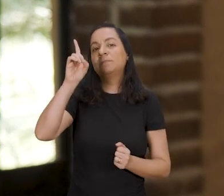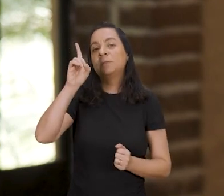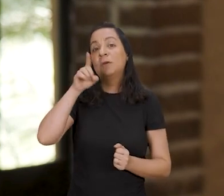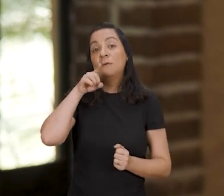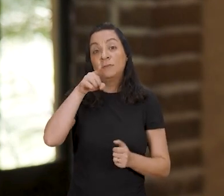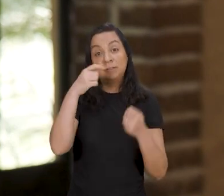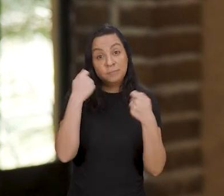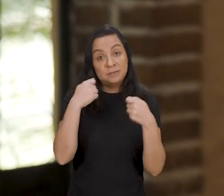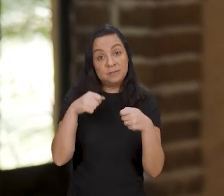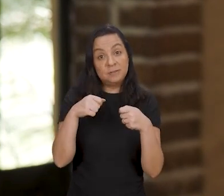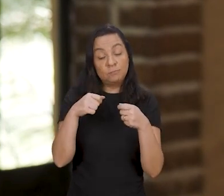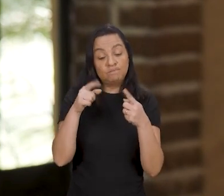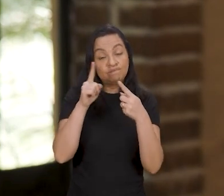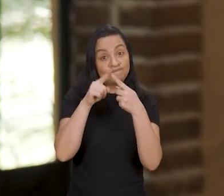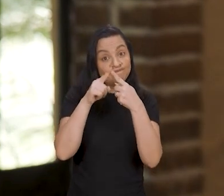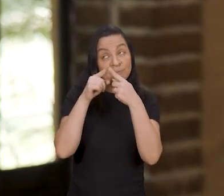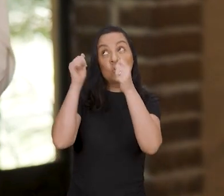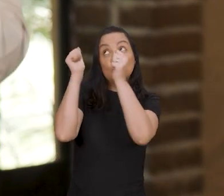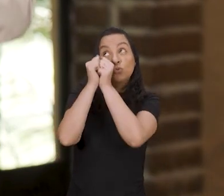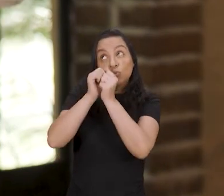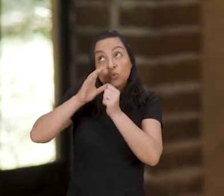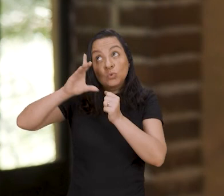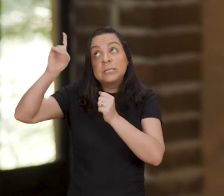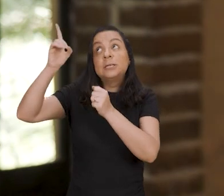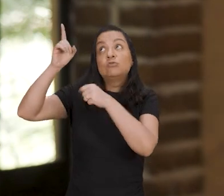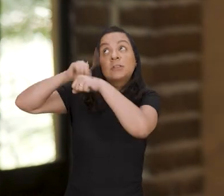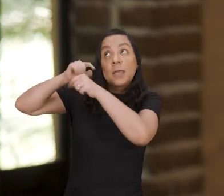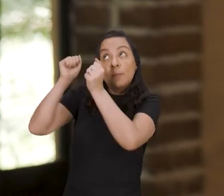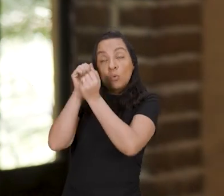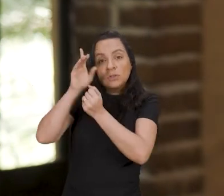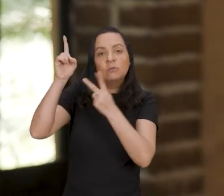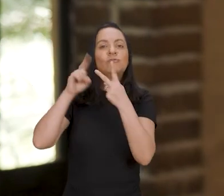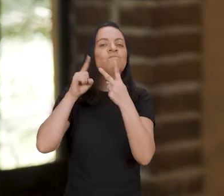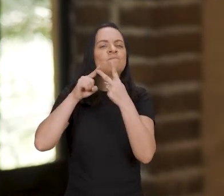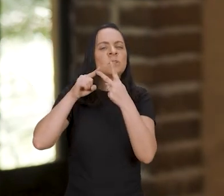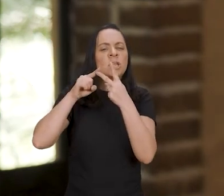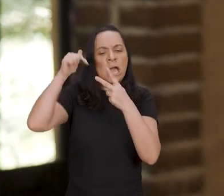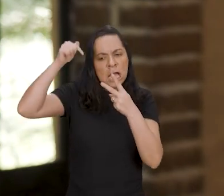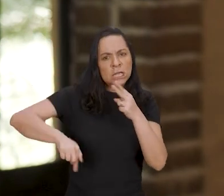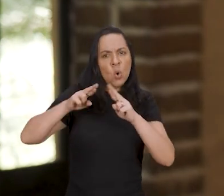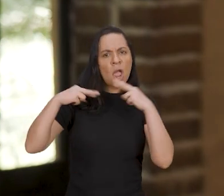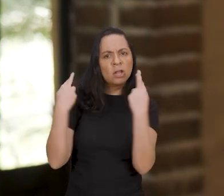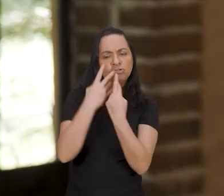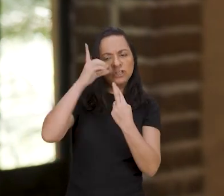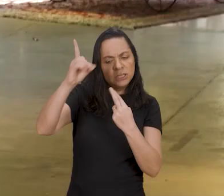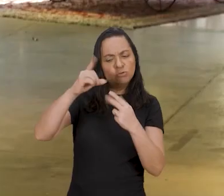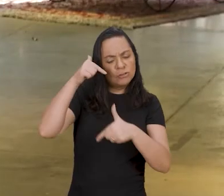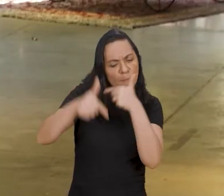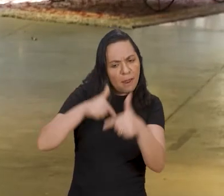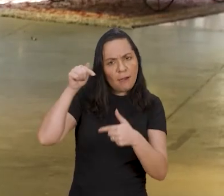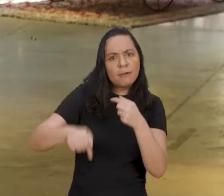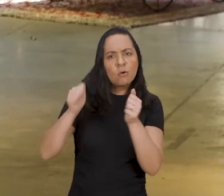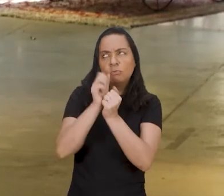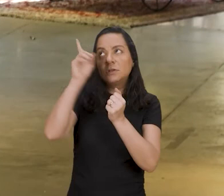voem para se aproximarem de Deus. Corram para construírem o reino de Deus aqui na terra, o reino dele aqui na terra.